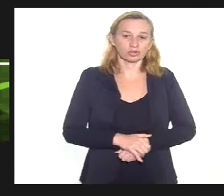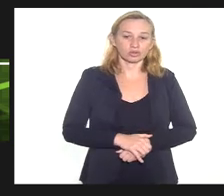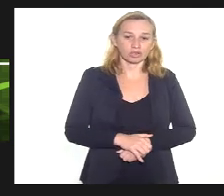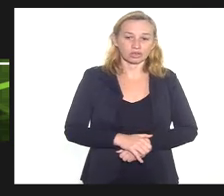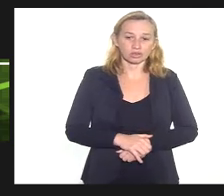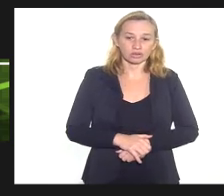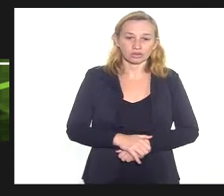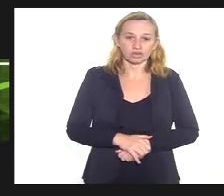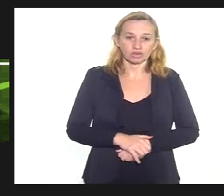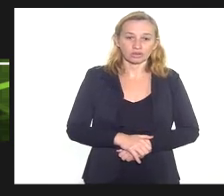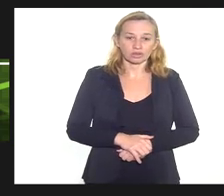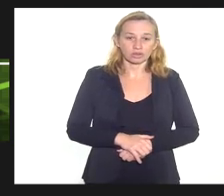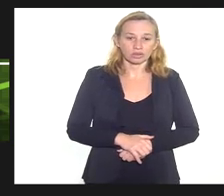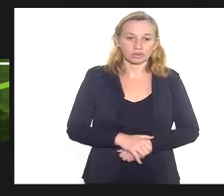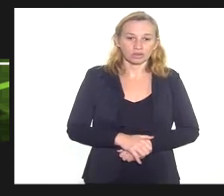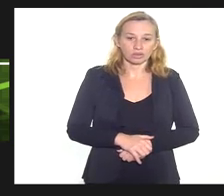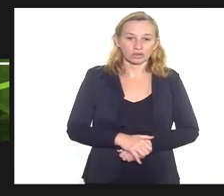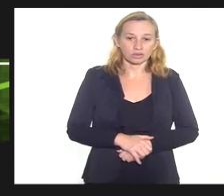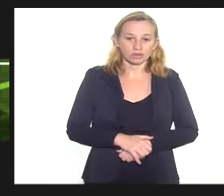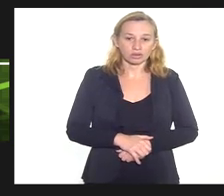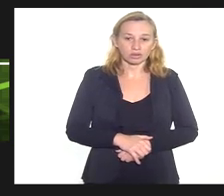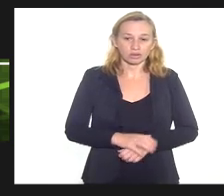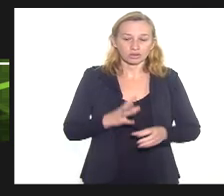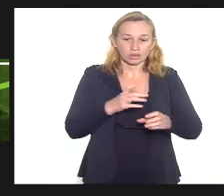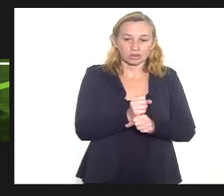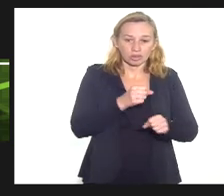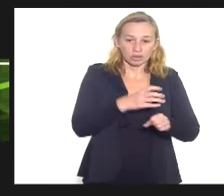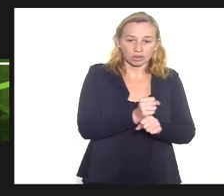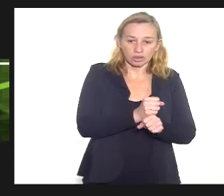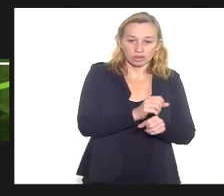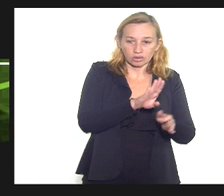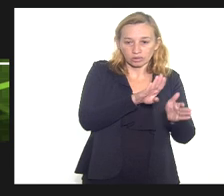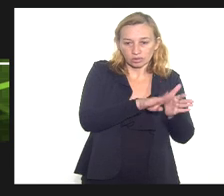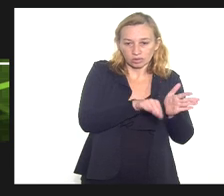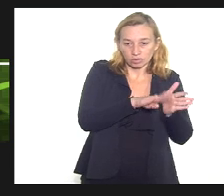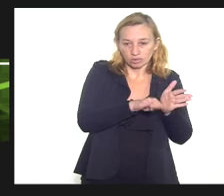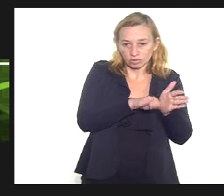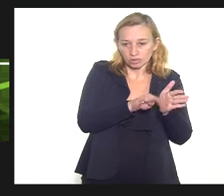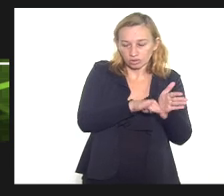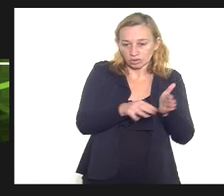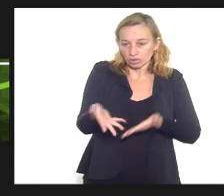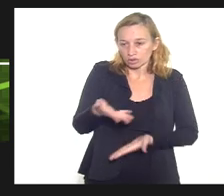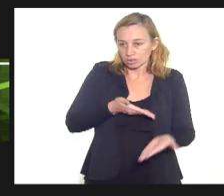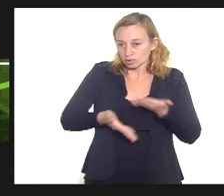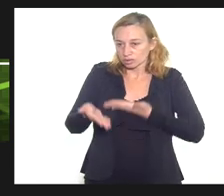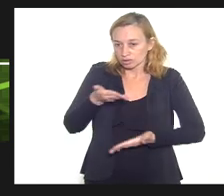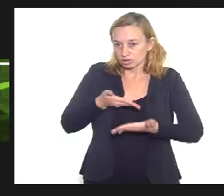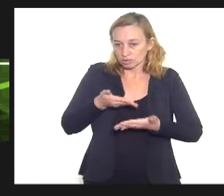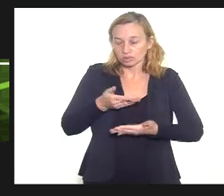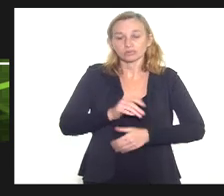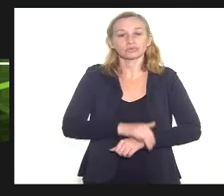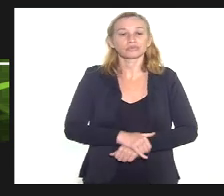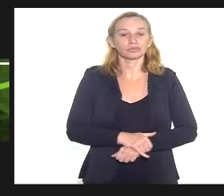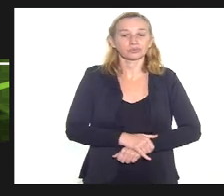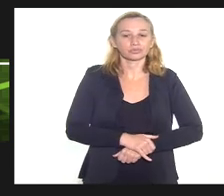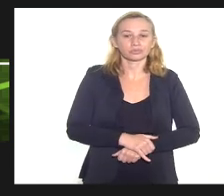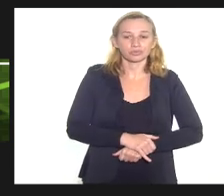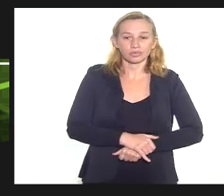diz respeito ao cálculo e o abatimento das participações especiais.